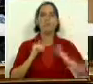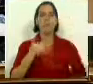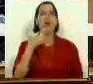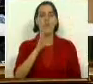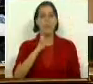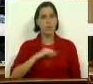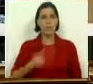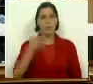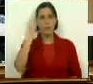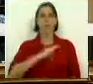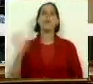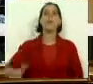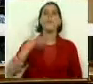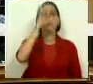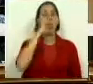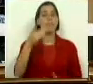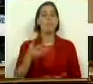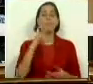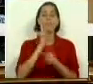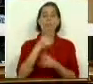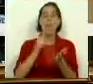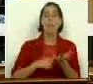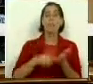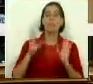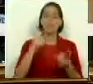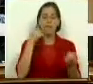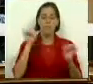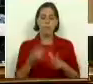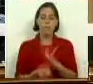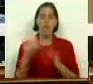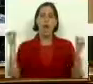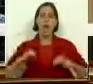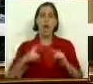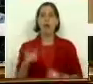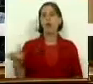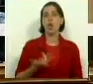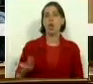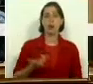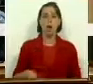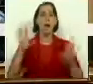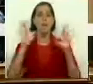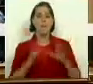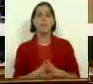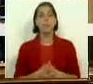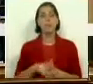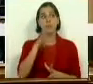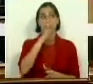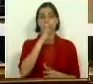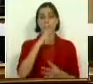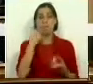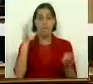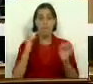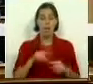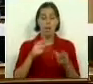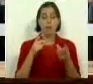Obrigado, Sra. Presidente. Sr. Primeiro-Ministro, referiu-se à necessidade da refundação do acordo com a Troika, mas se